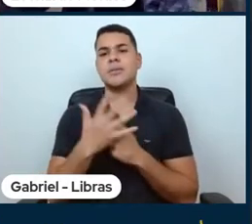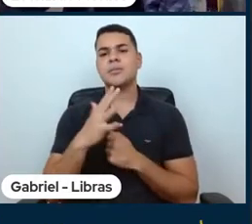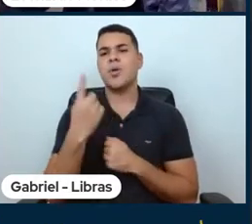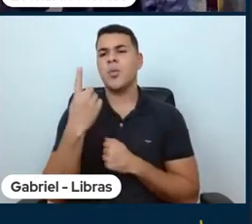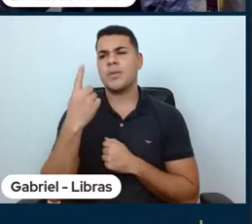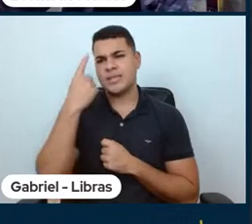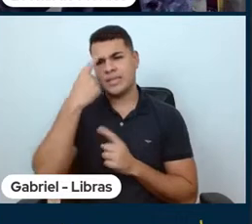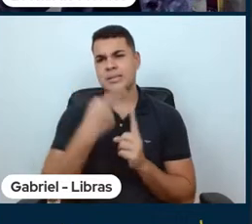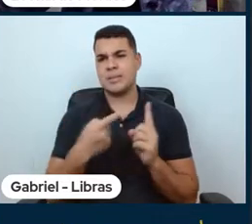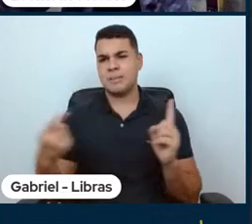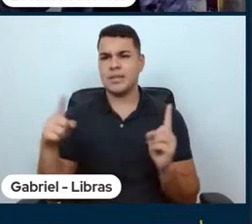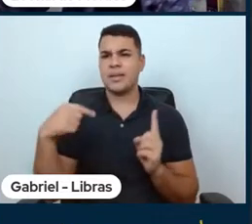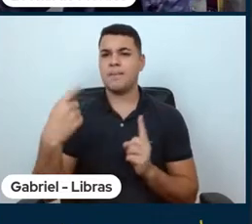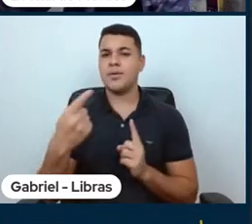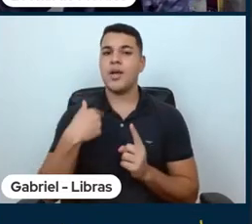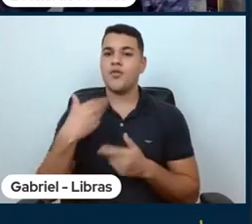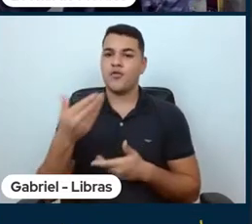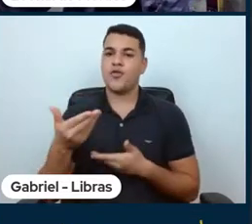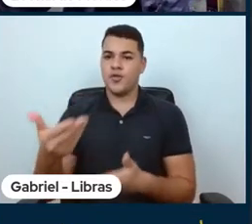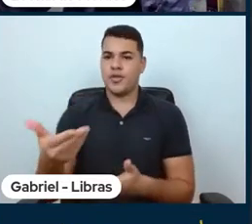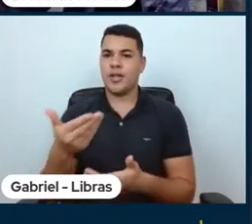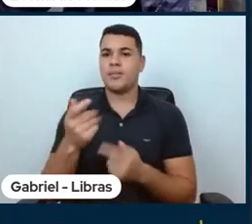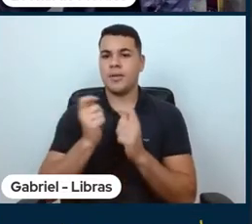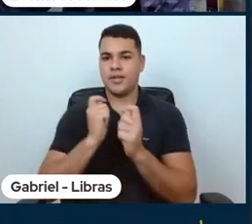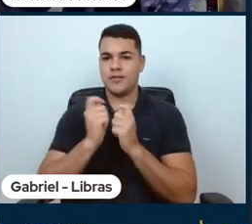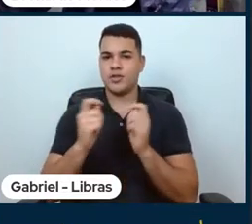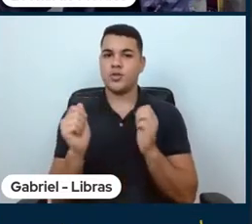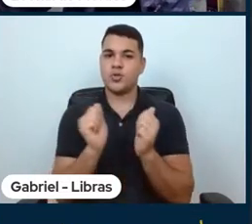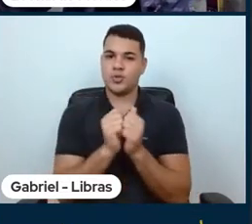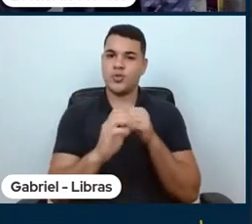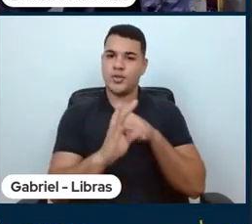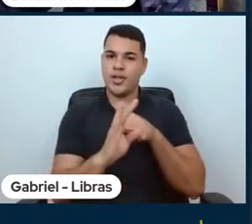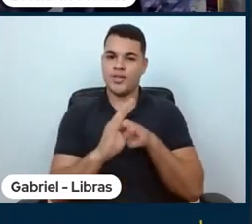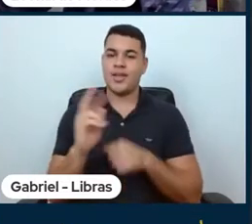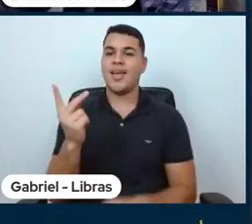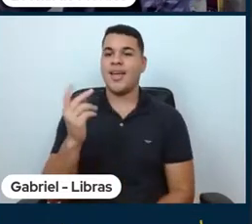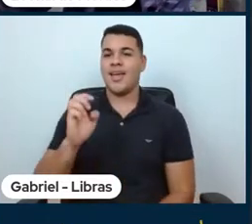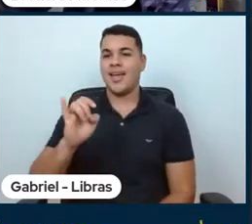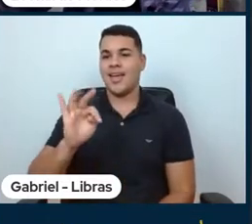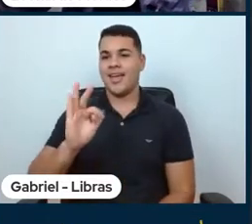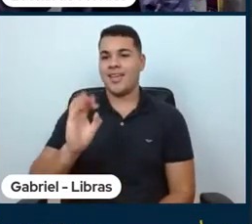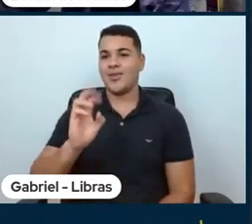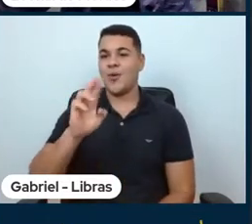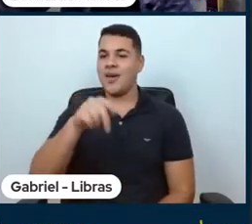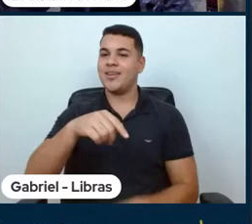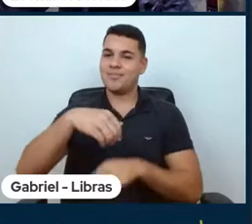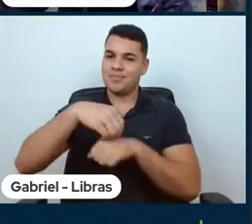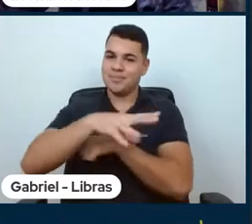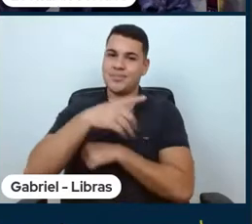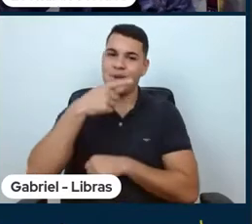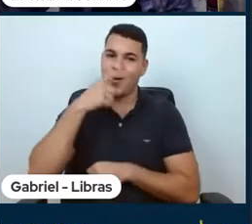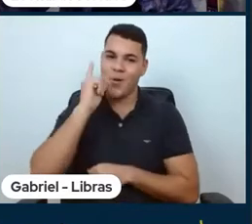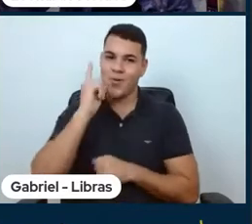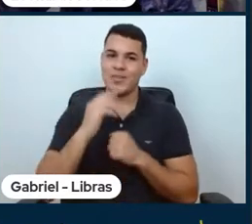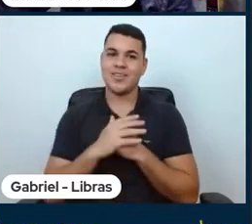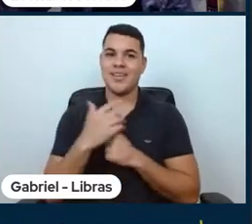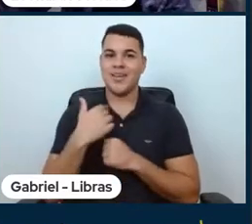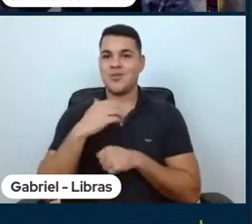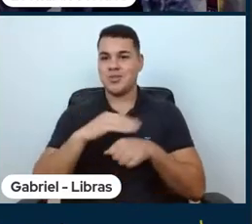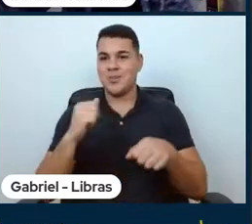depois, eu fui convidada para uma entrevista com um técnico, que foi o Heitor, e ele até fez uma palestra ontem, o Eduardo, né, que chama de Eduardo